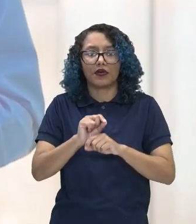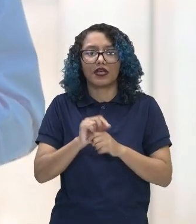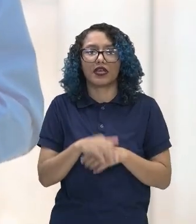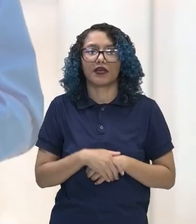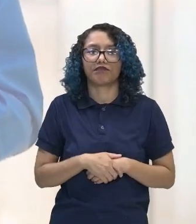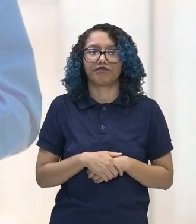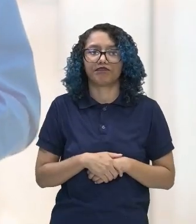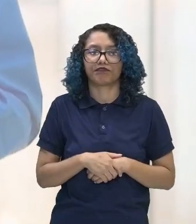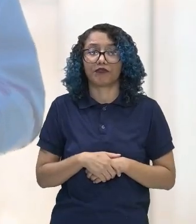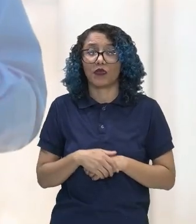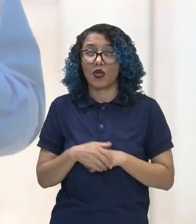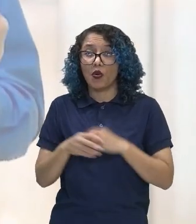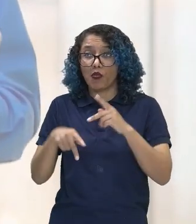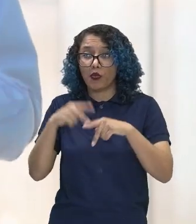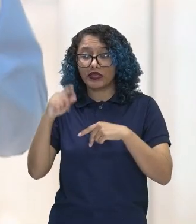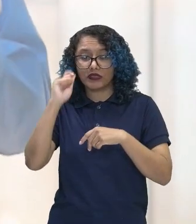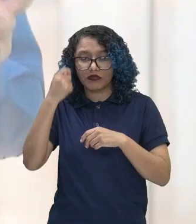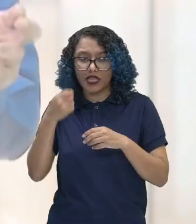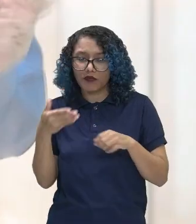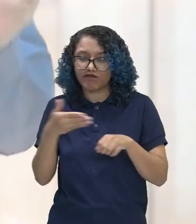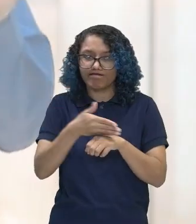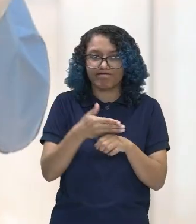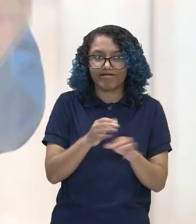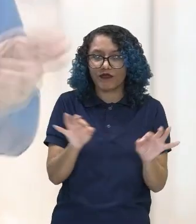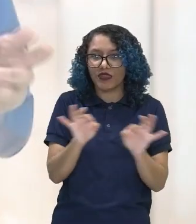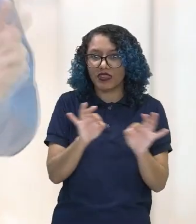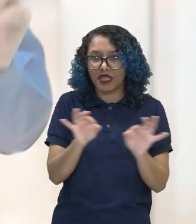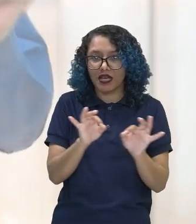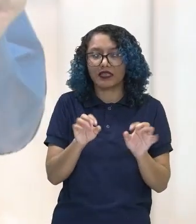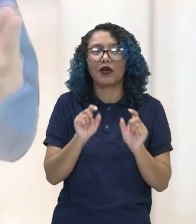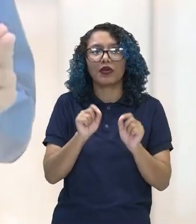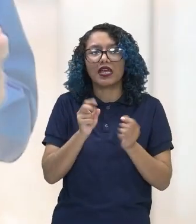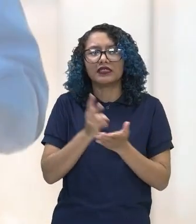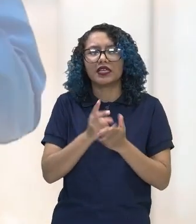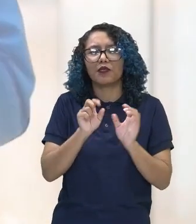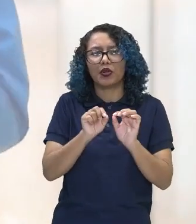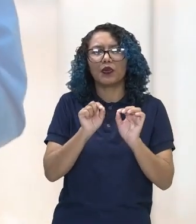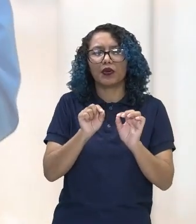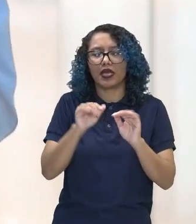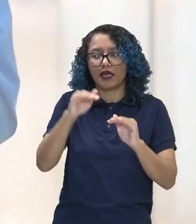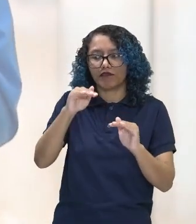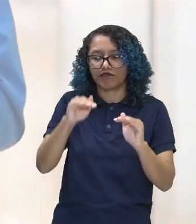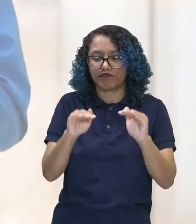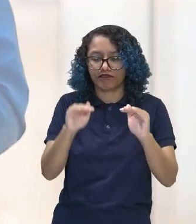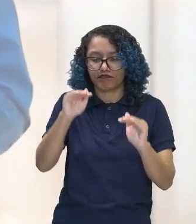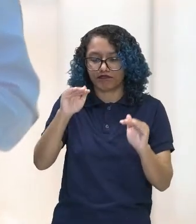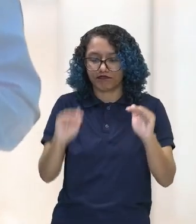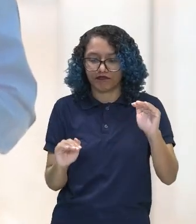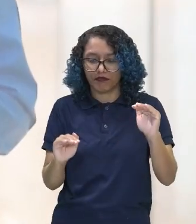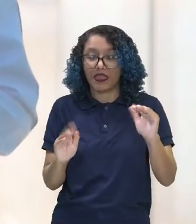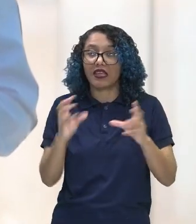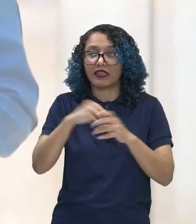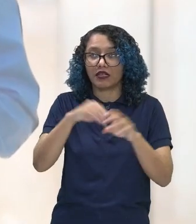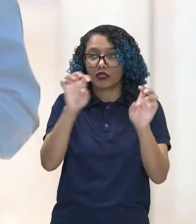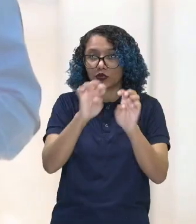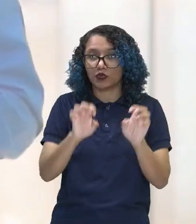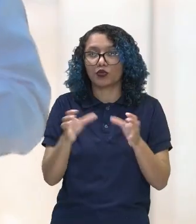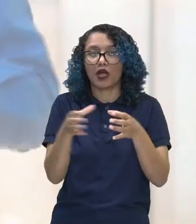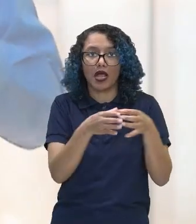negra, consolidando-a como uma classe inferior, isto é, entre aspas, dentro da estrutura de